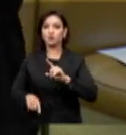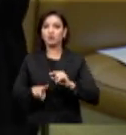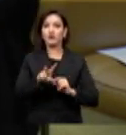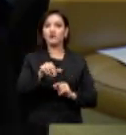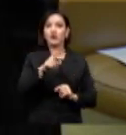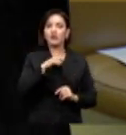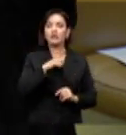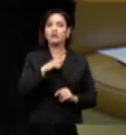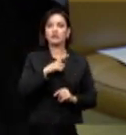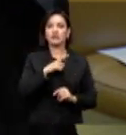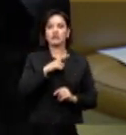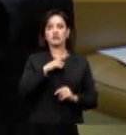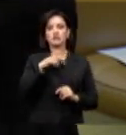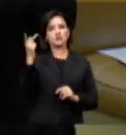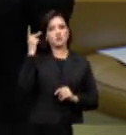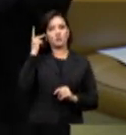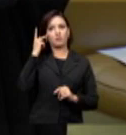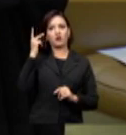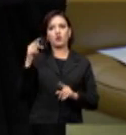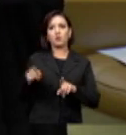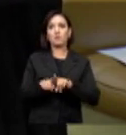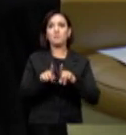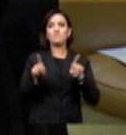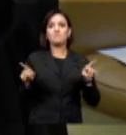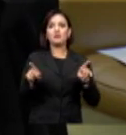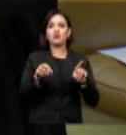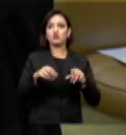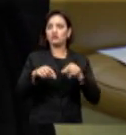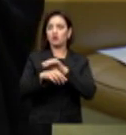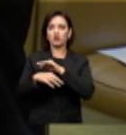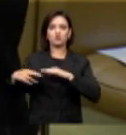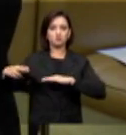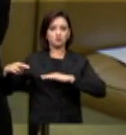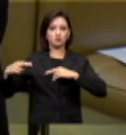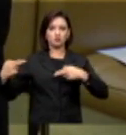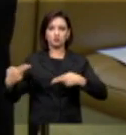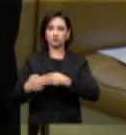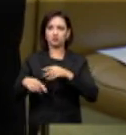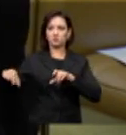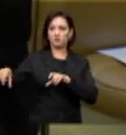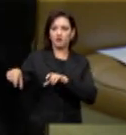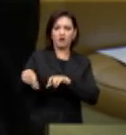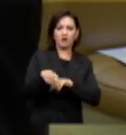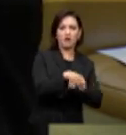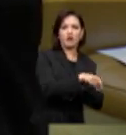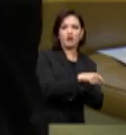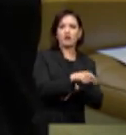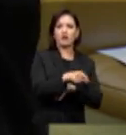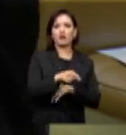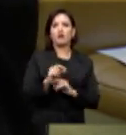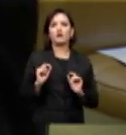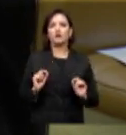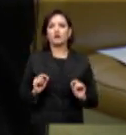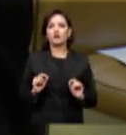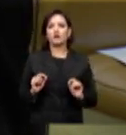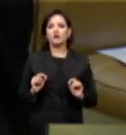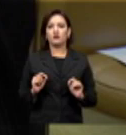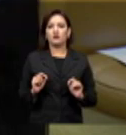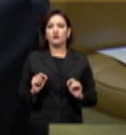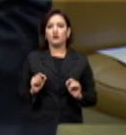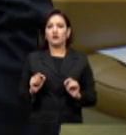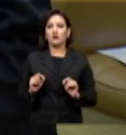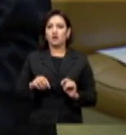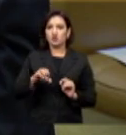de passagem. Um tronco enorme que vai levar